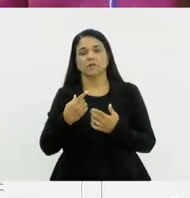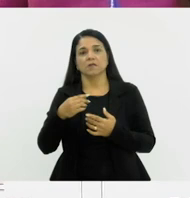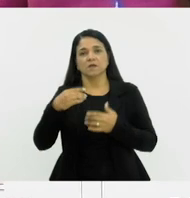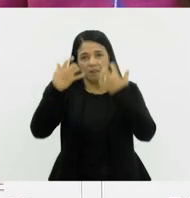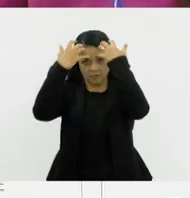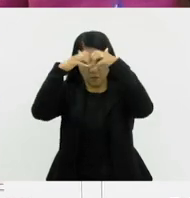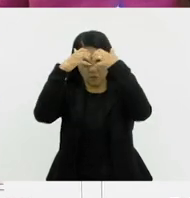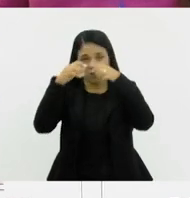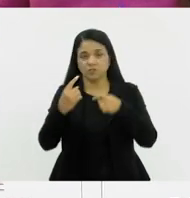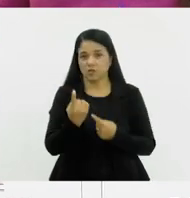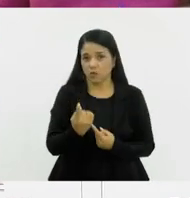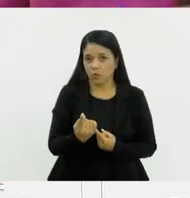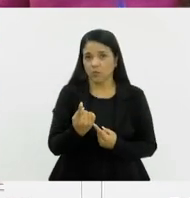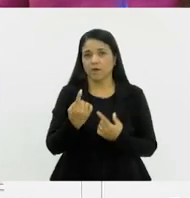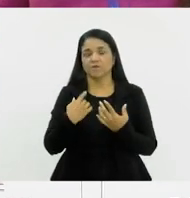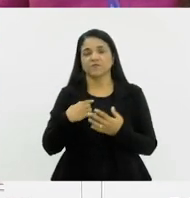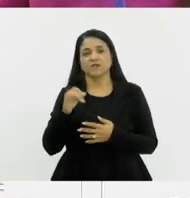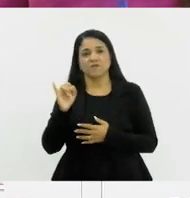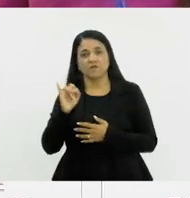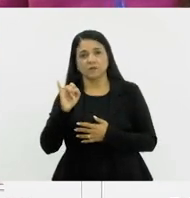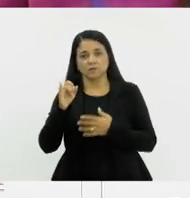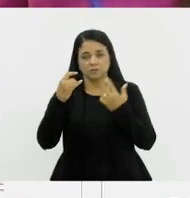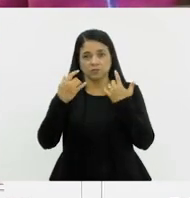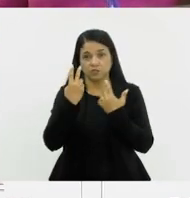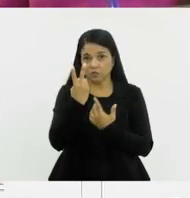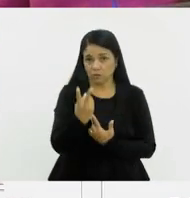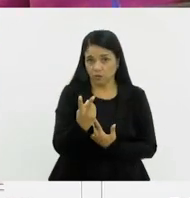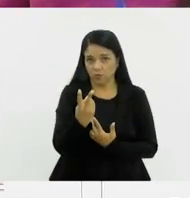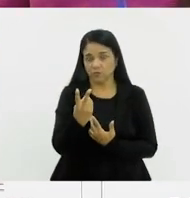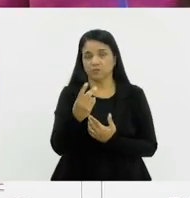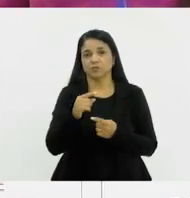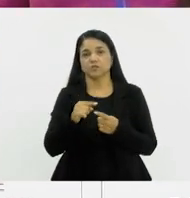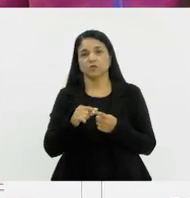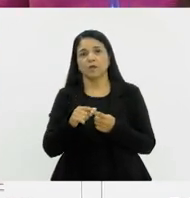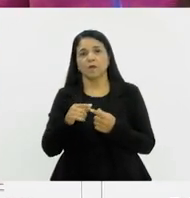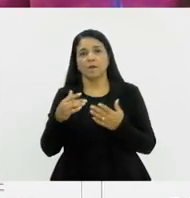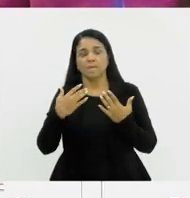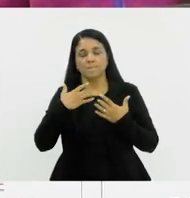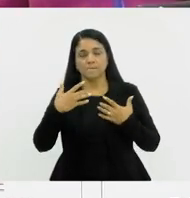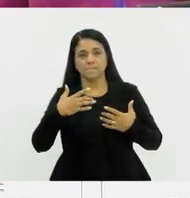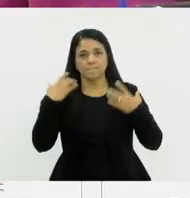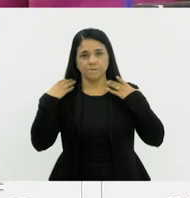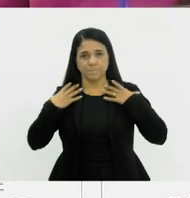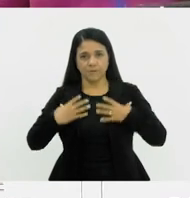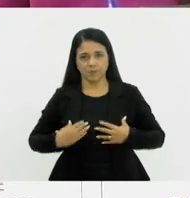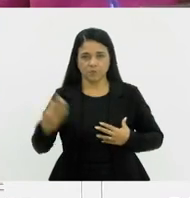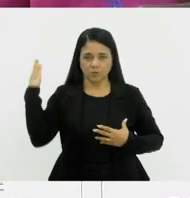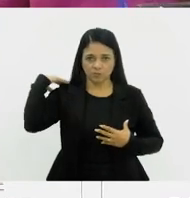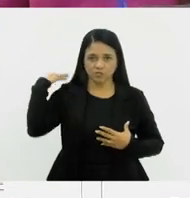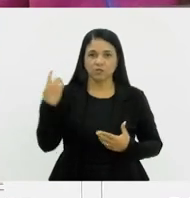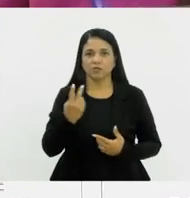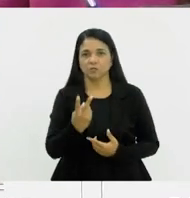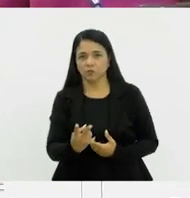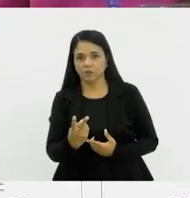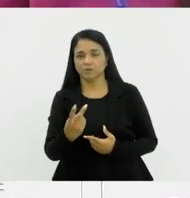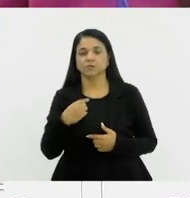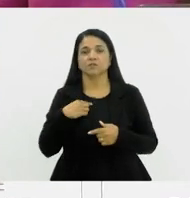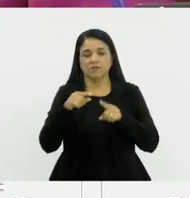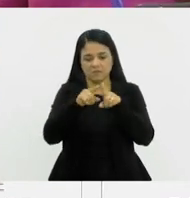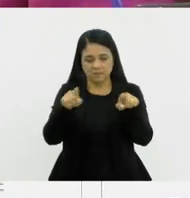neurologia, um, infectologia, dois, pneumologia, dois, e sala de fisioterapia,